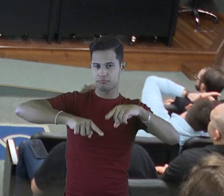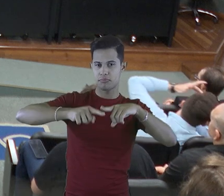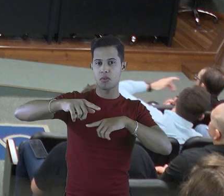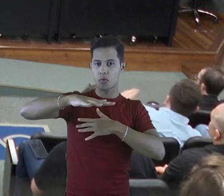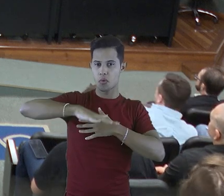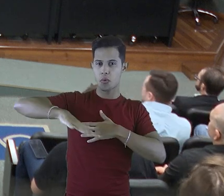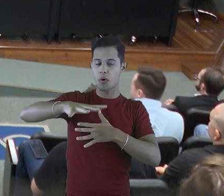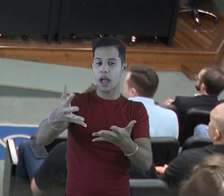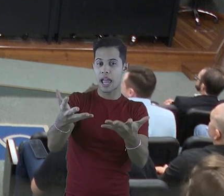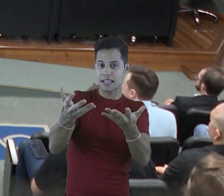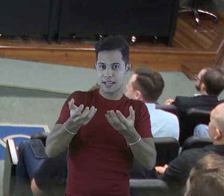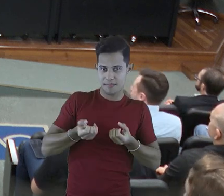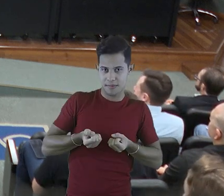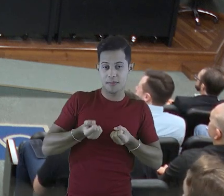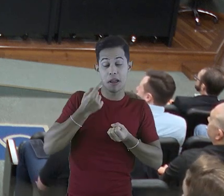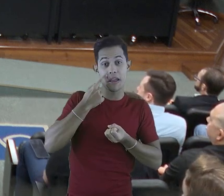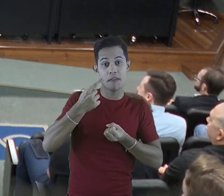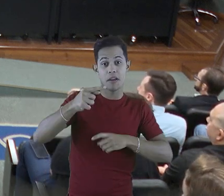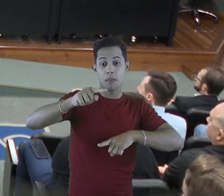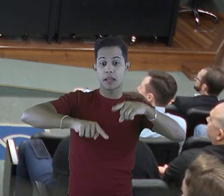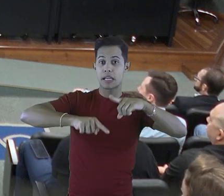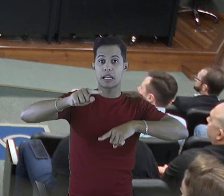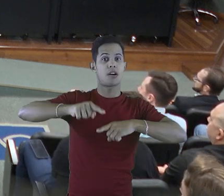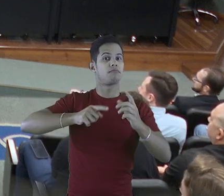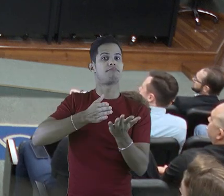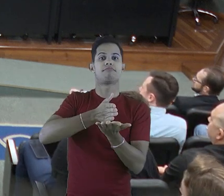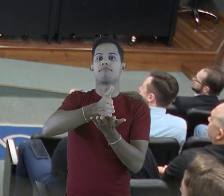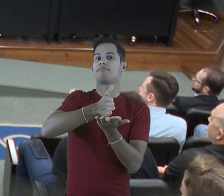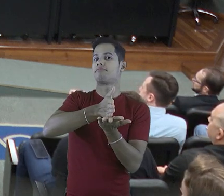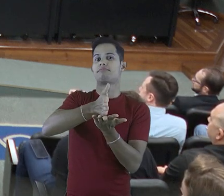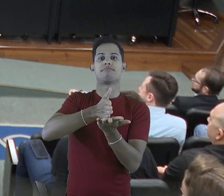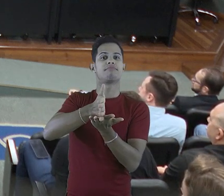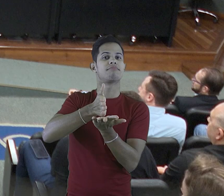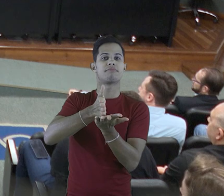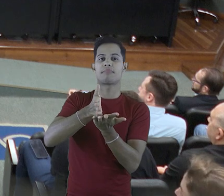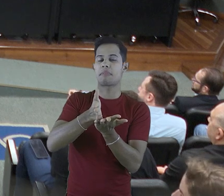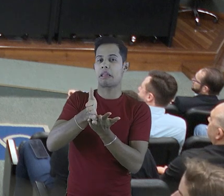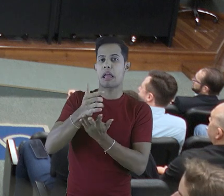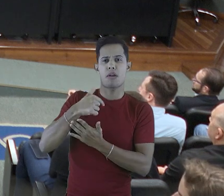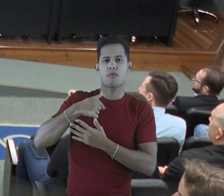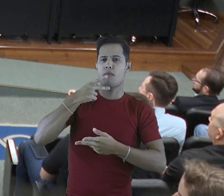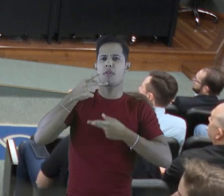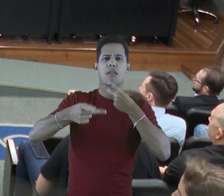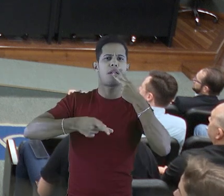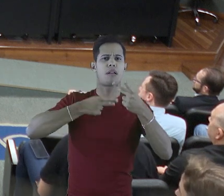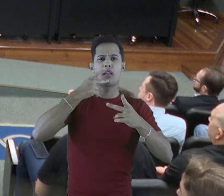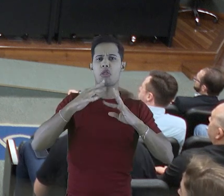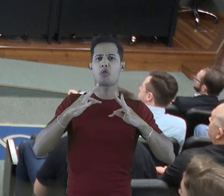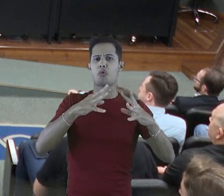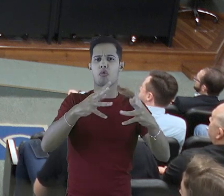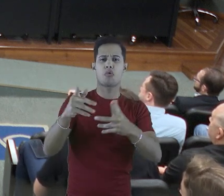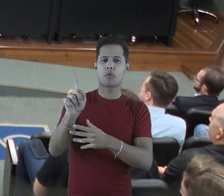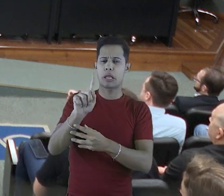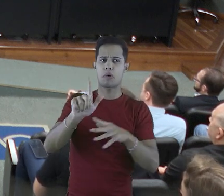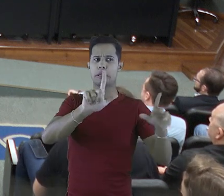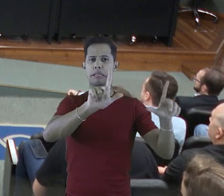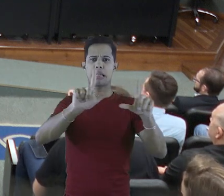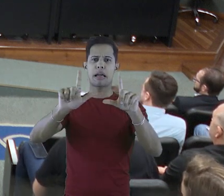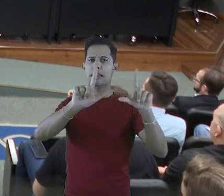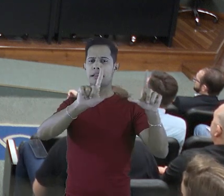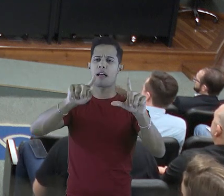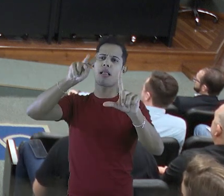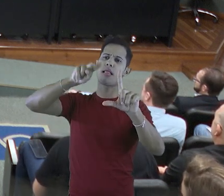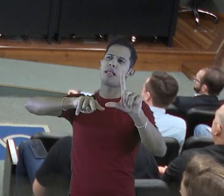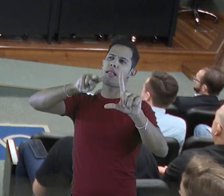exemplos, vocês vão ver que o material, vocês receberam todos, o material, vocês vão ver que esse material é um material amplo. Então, eu não vou falar sobre tudo, porque vocês